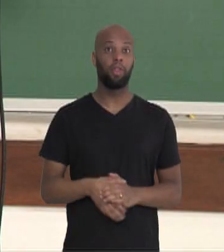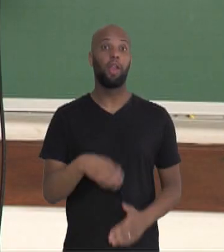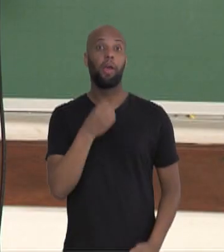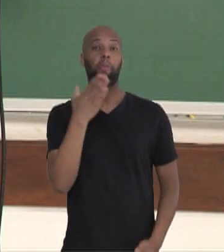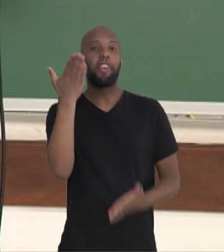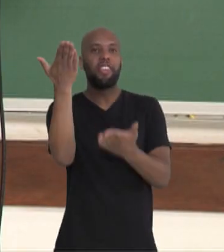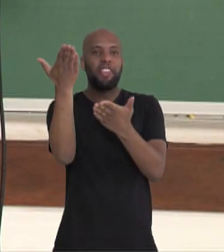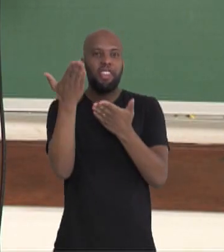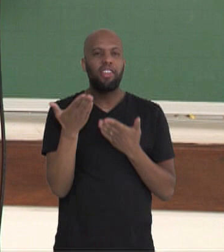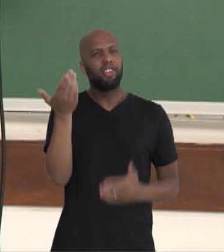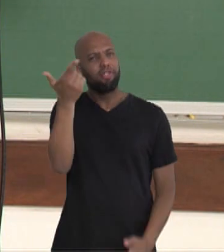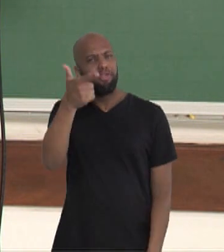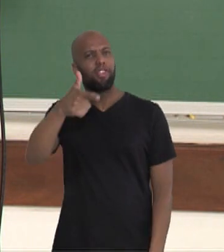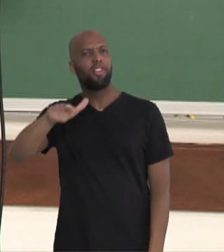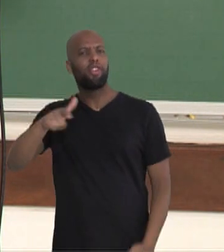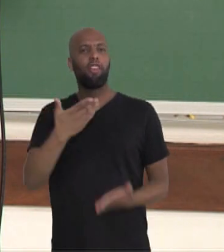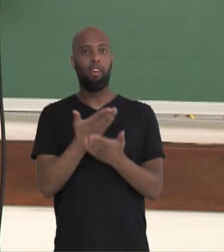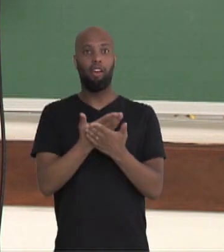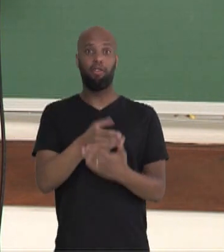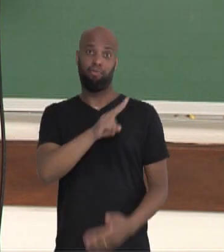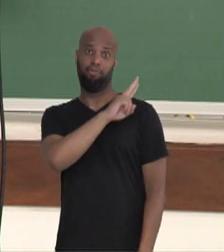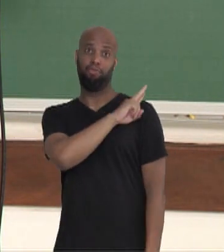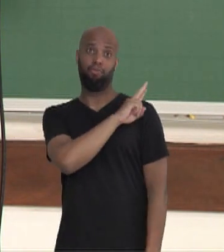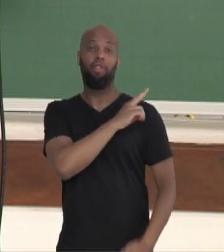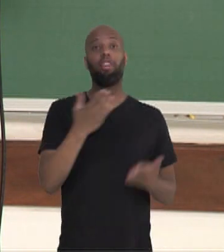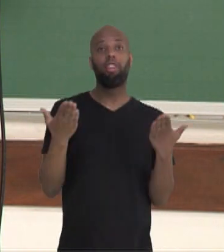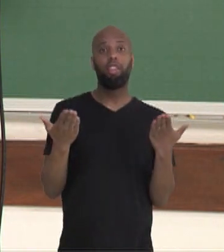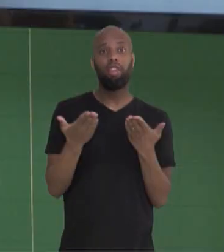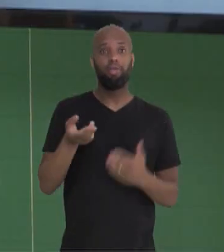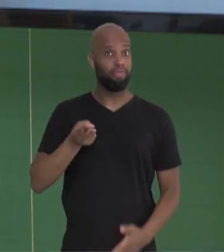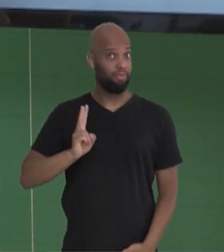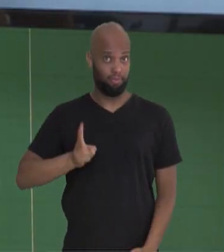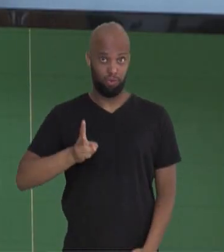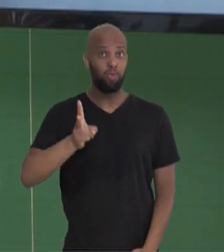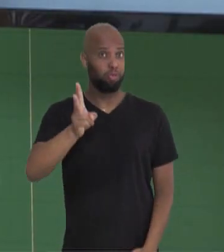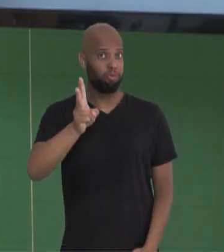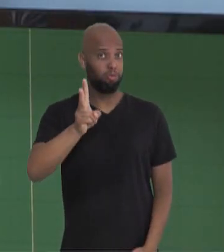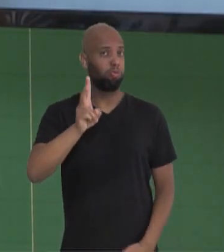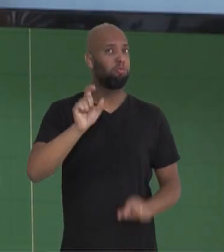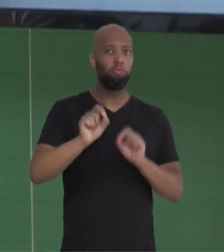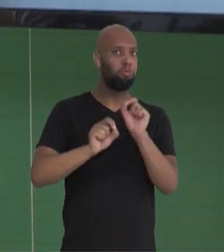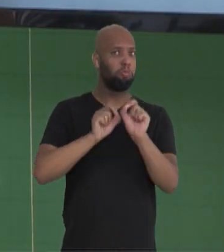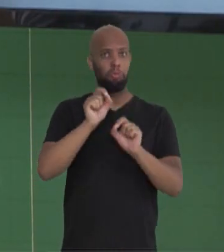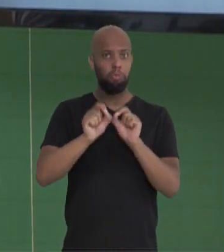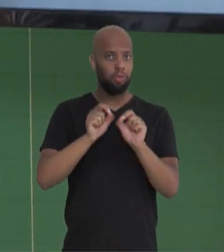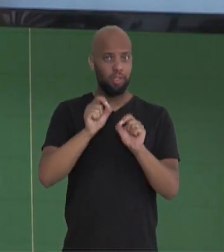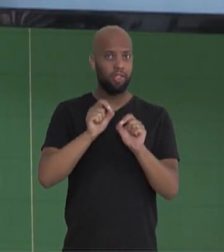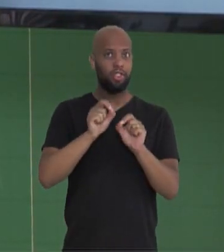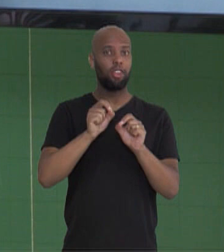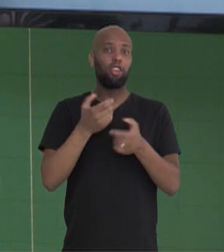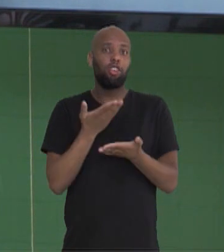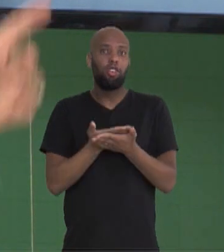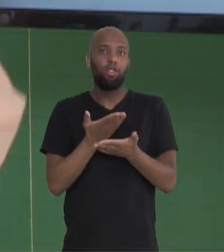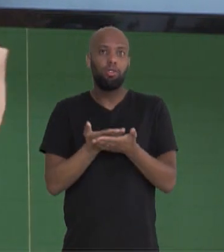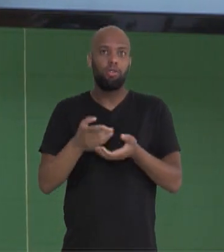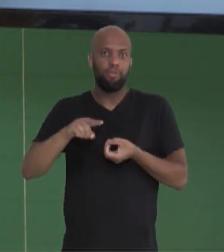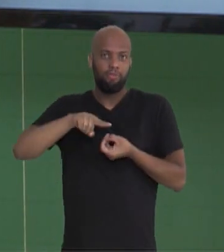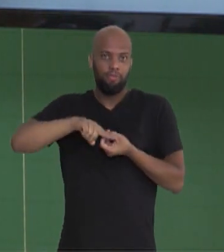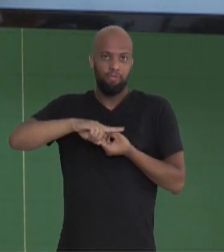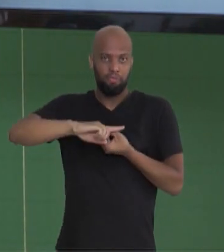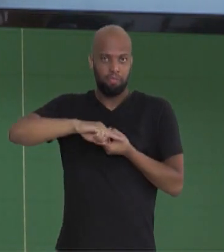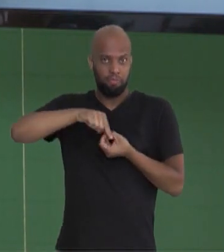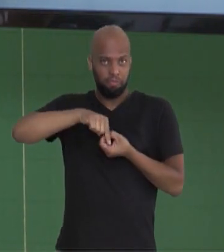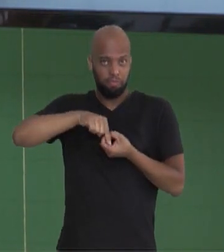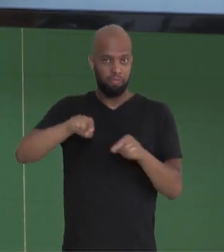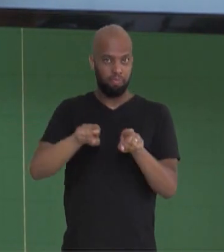Bem-vindos novamente à aula do segundo ano e agora a gente vai continuar, pessoal, com a circunferência trigonométrica, tá? E hoje a